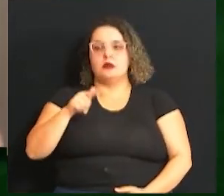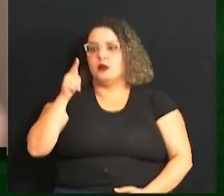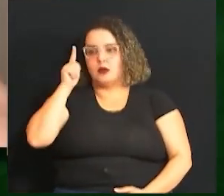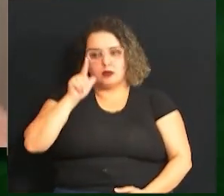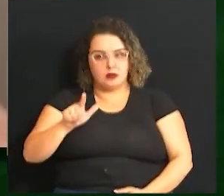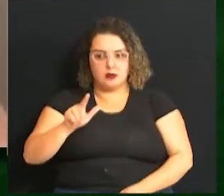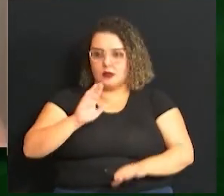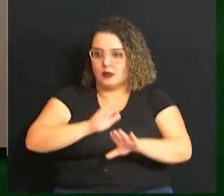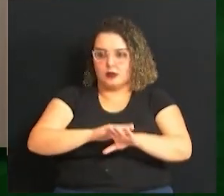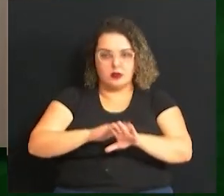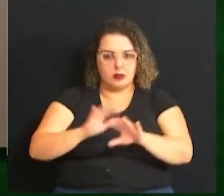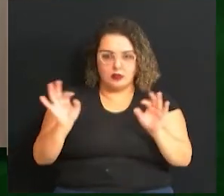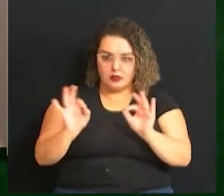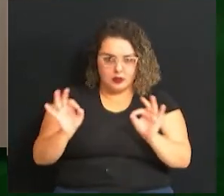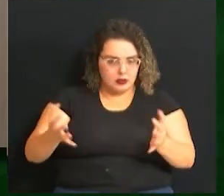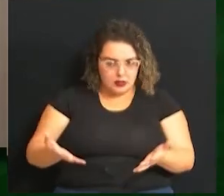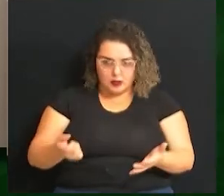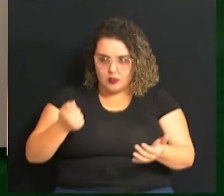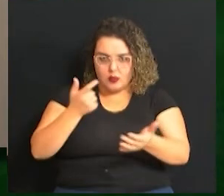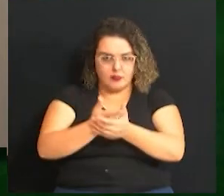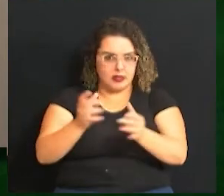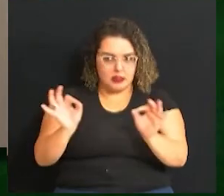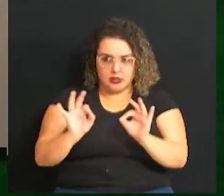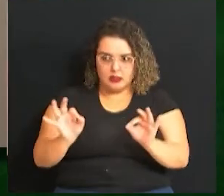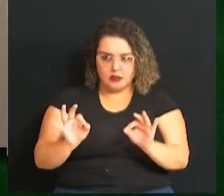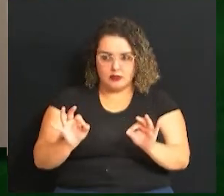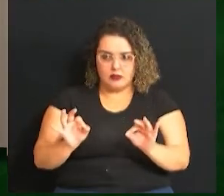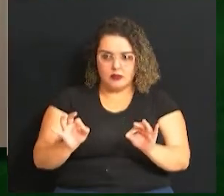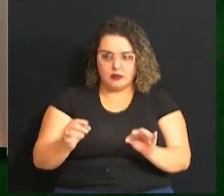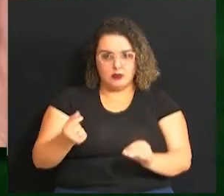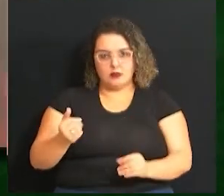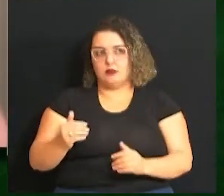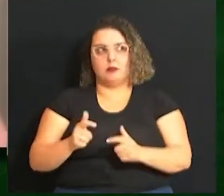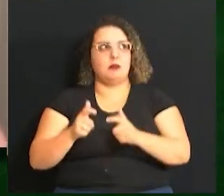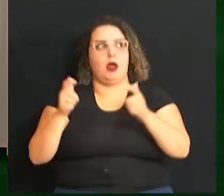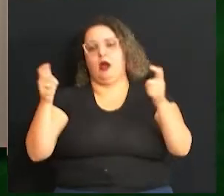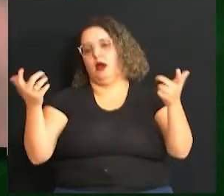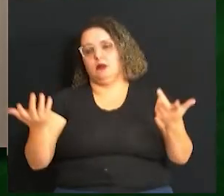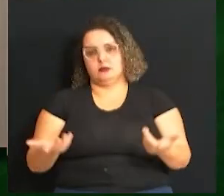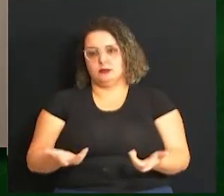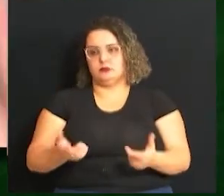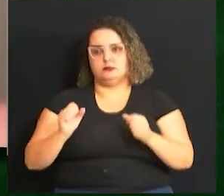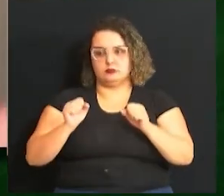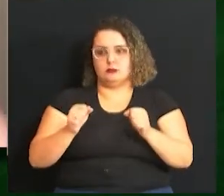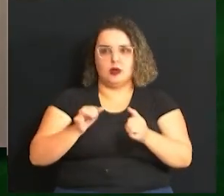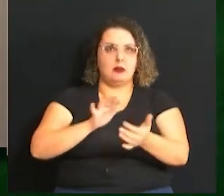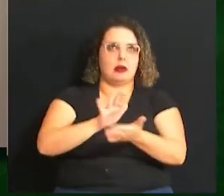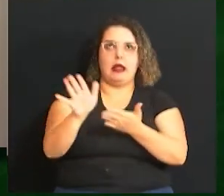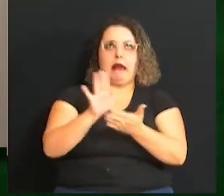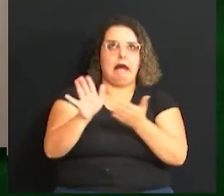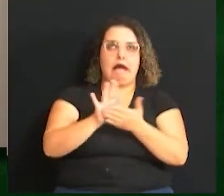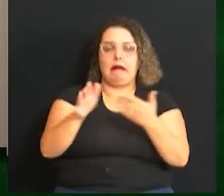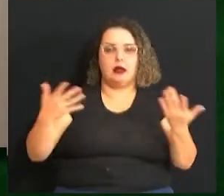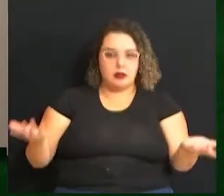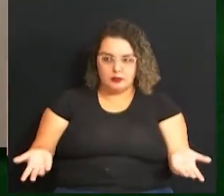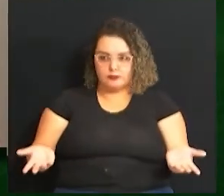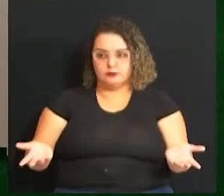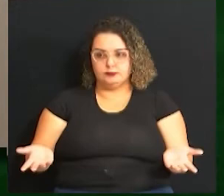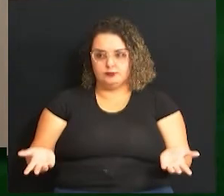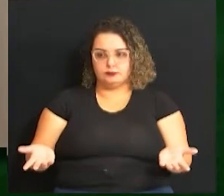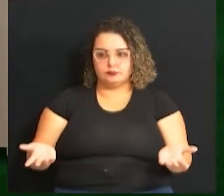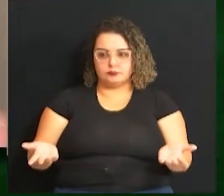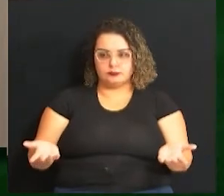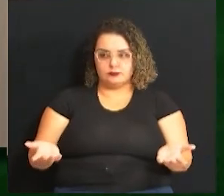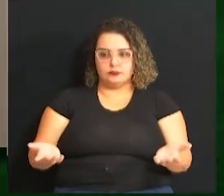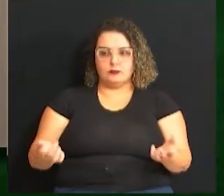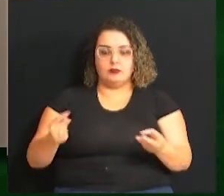criança não consiga exercitar nada, que ela não consiga comprar nada, e nem um valor tão alto que a criança possa esbanjar. Claro.